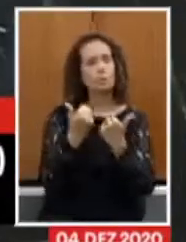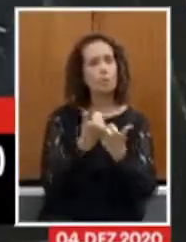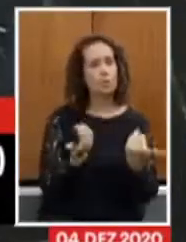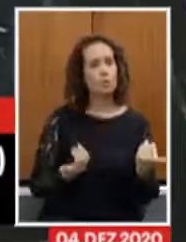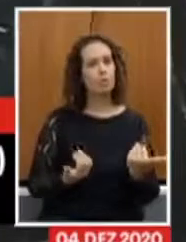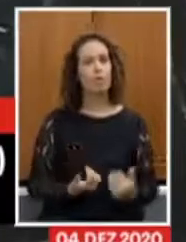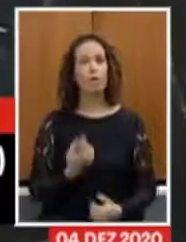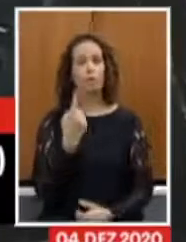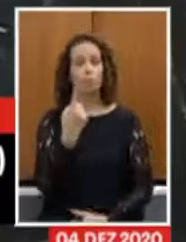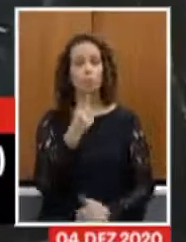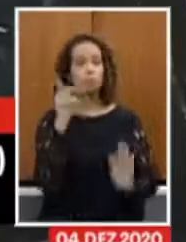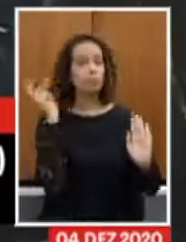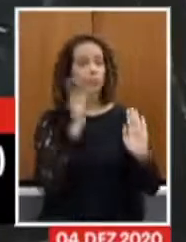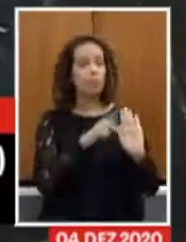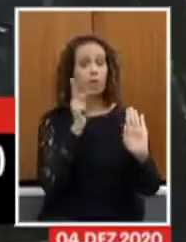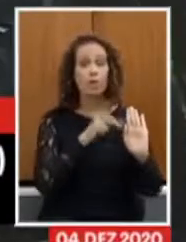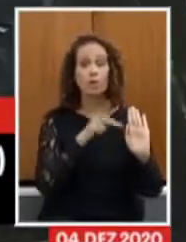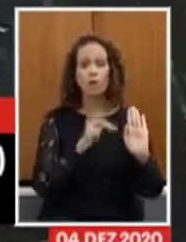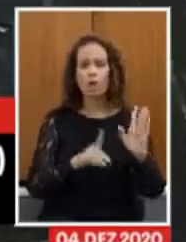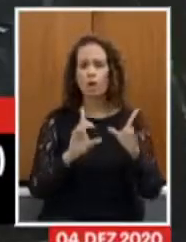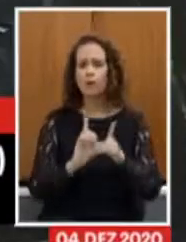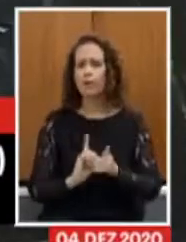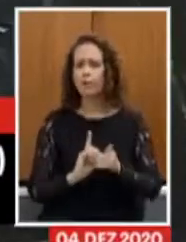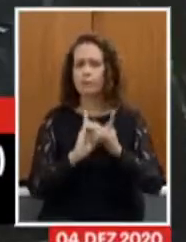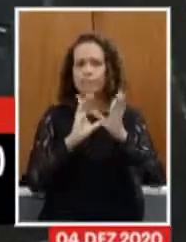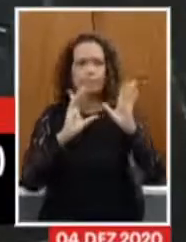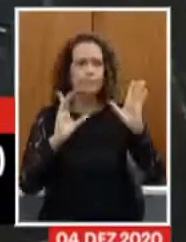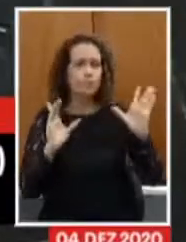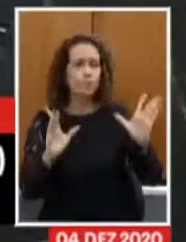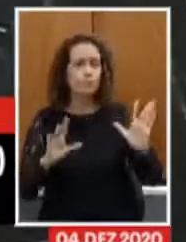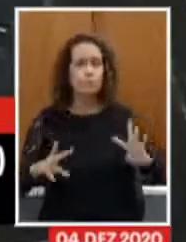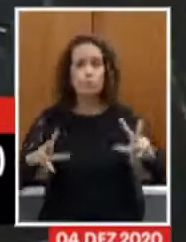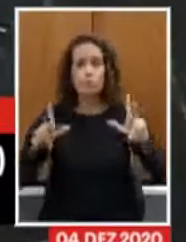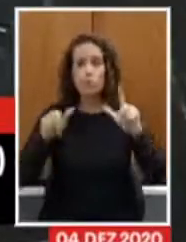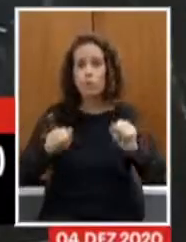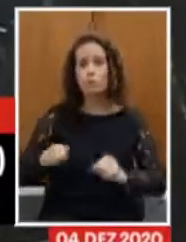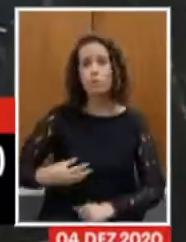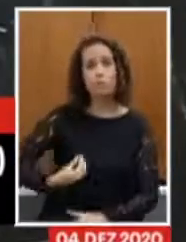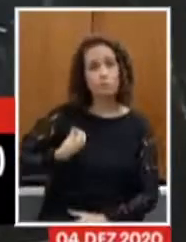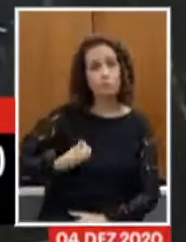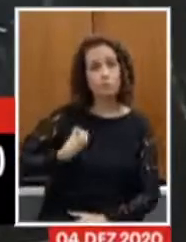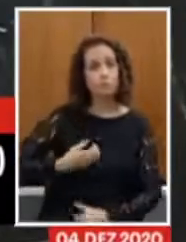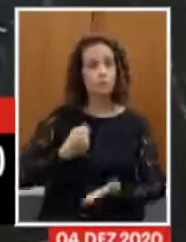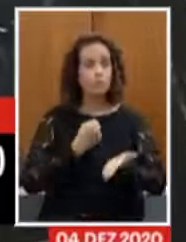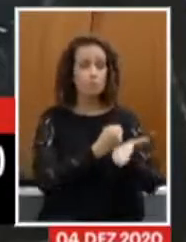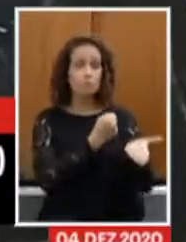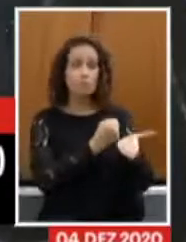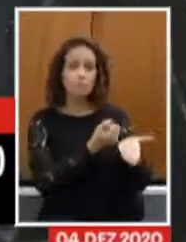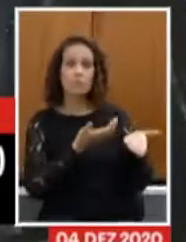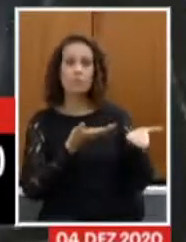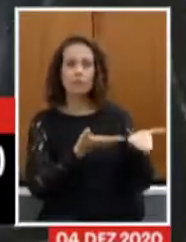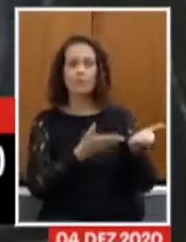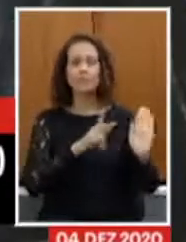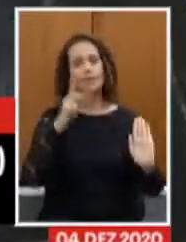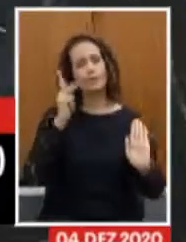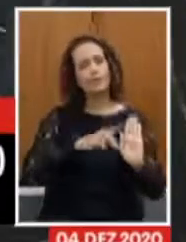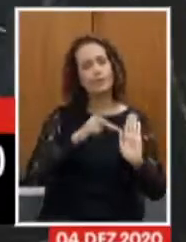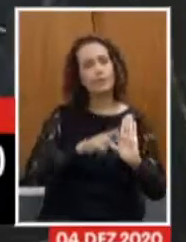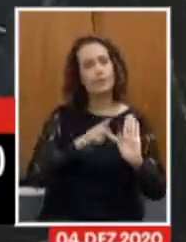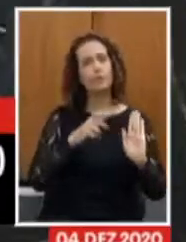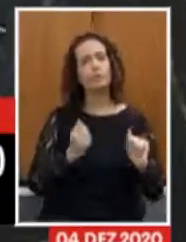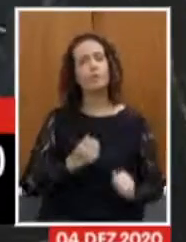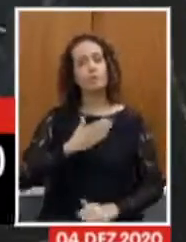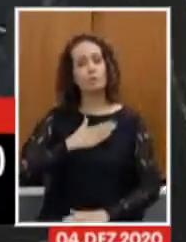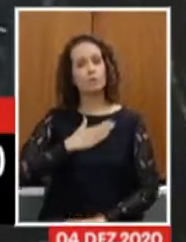projeto tão democrático e tão participativo como foi este projeto meu e do